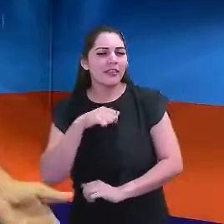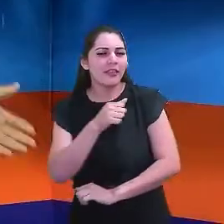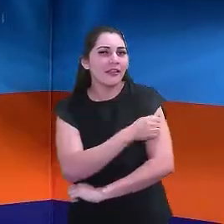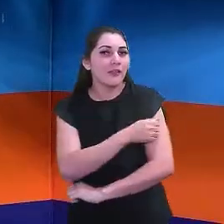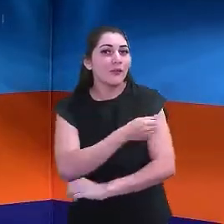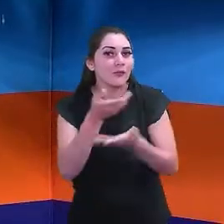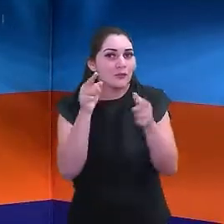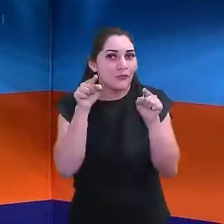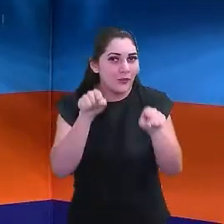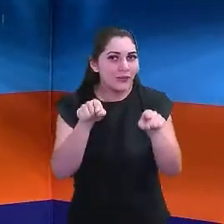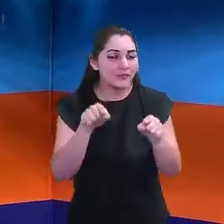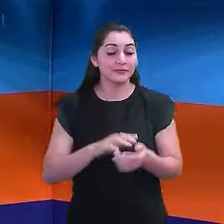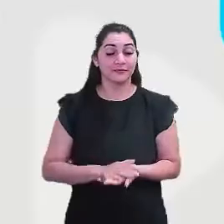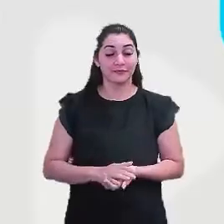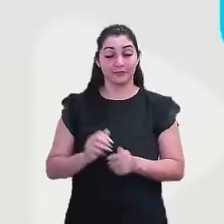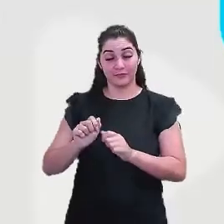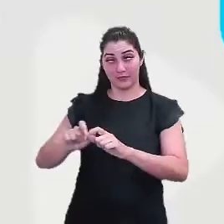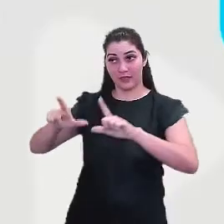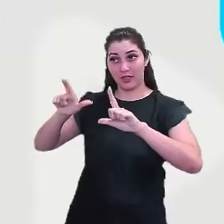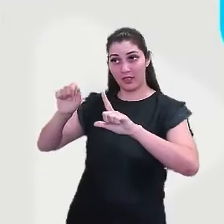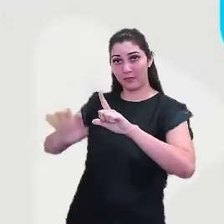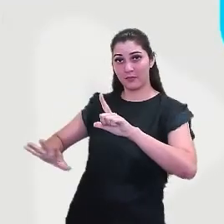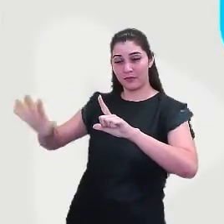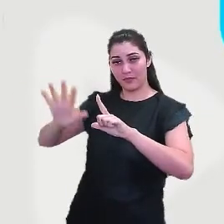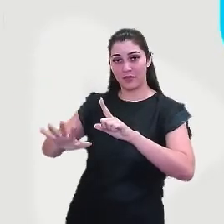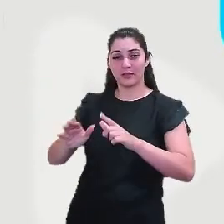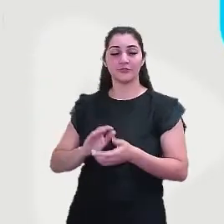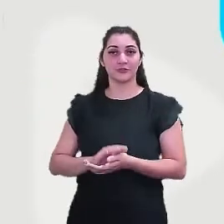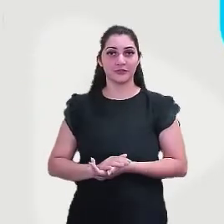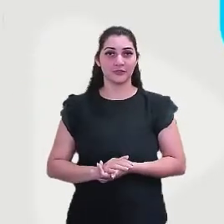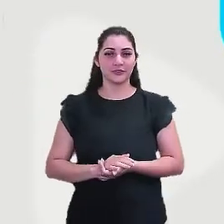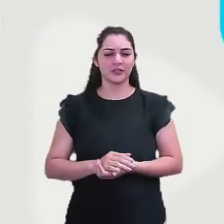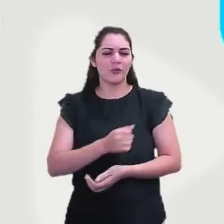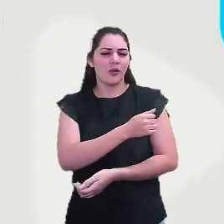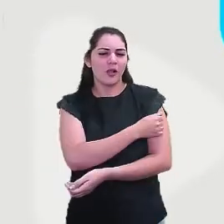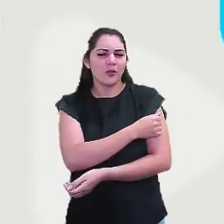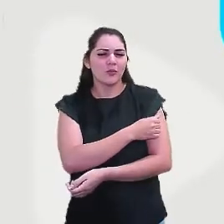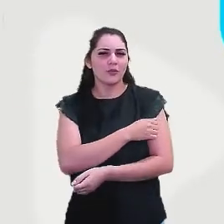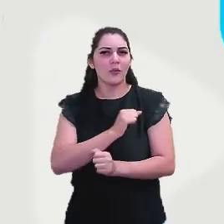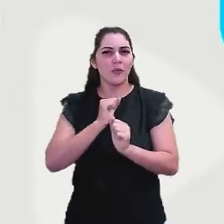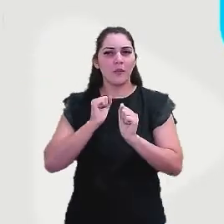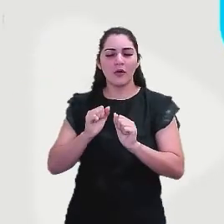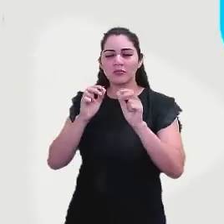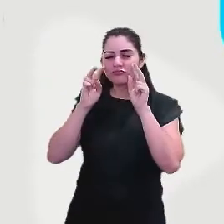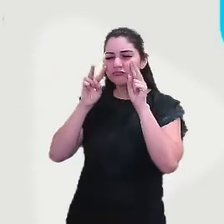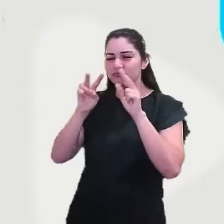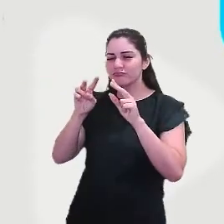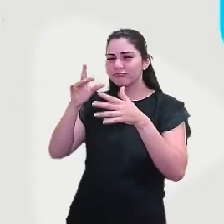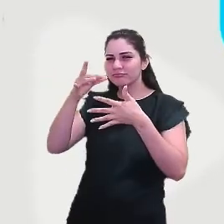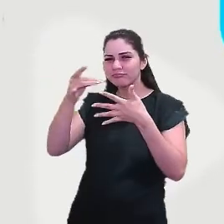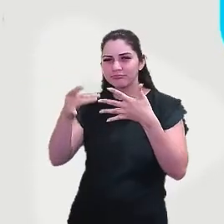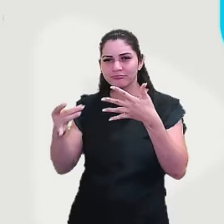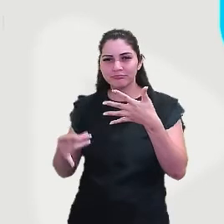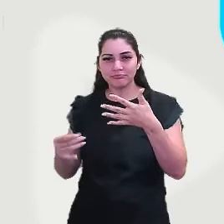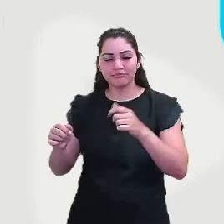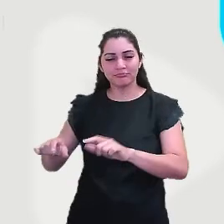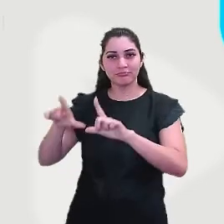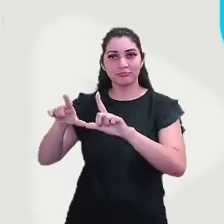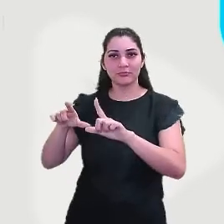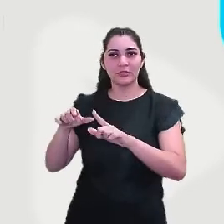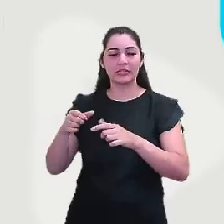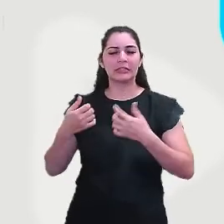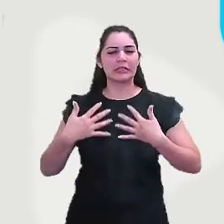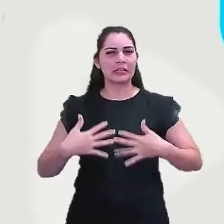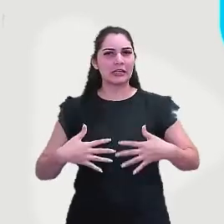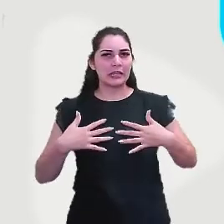isso, eu vou pedir para a produção abrir essa imagem aí. Por favor, produção, abra essa imagem para que esse aluno possa se apropriar desse saber. E eu vou falar de uma forma bem tranquila